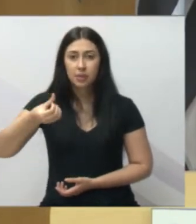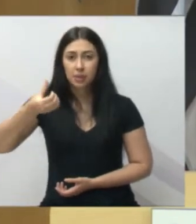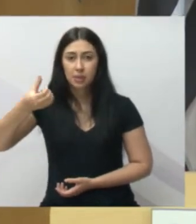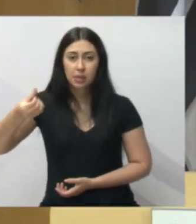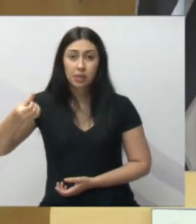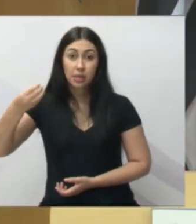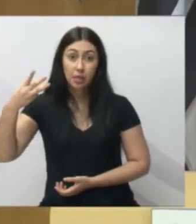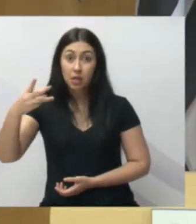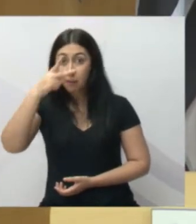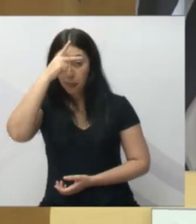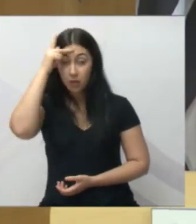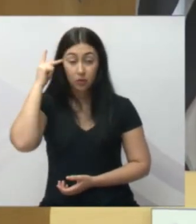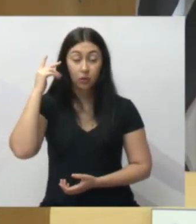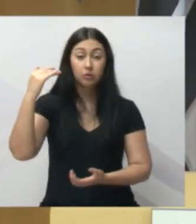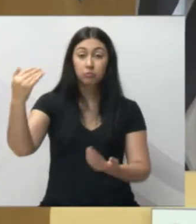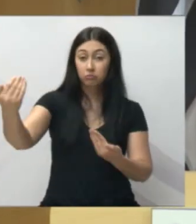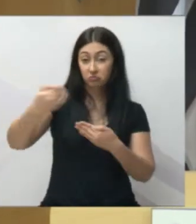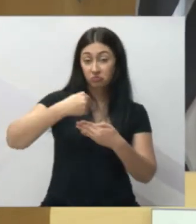3.663 munícipes.